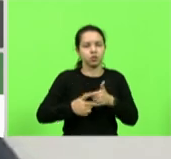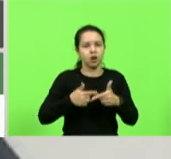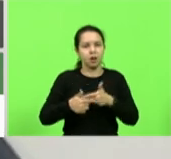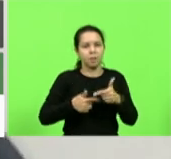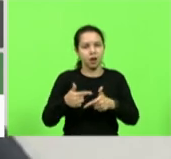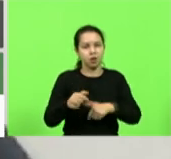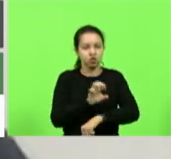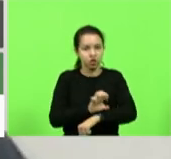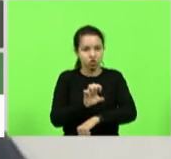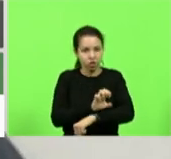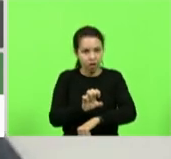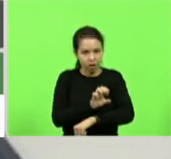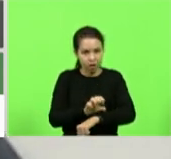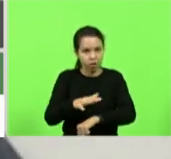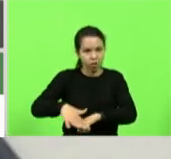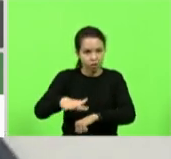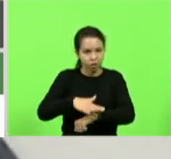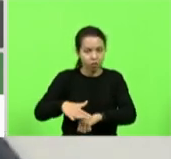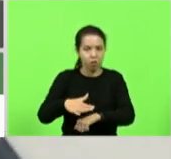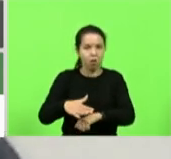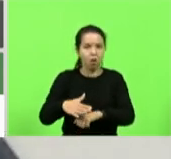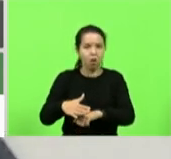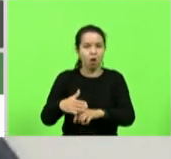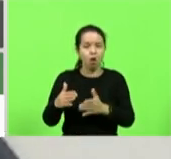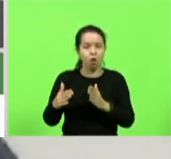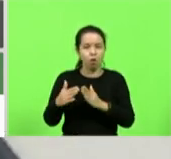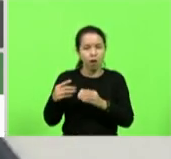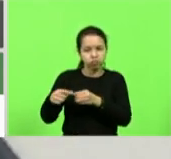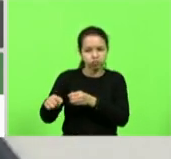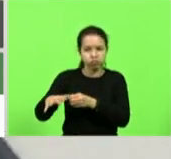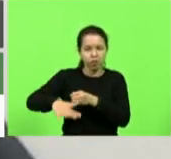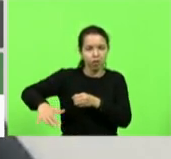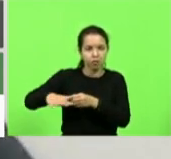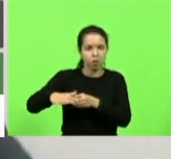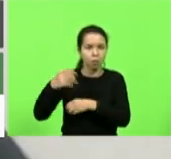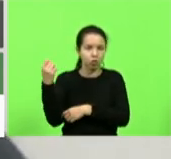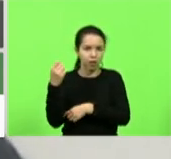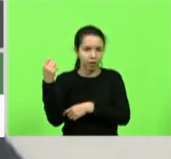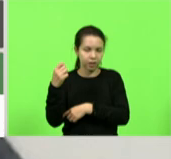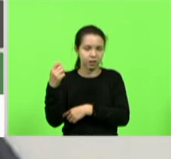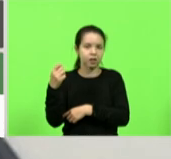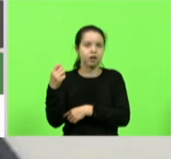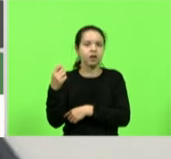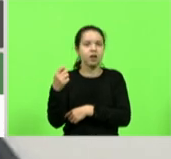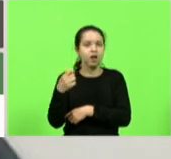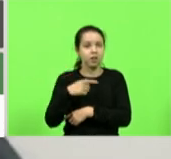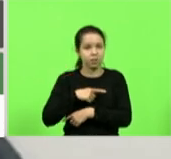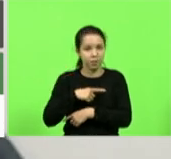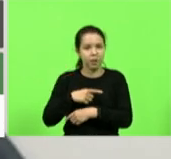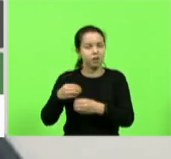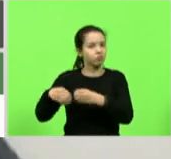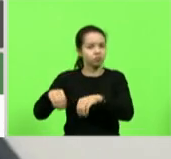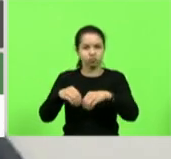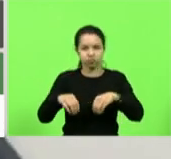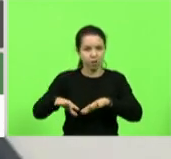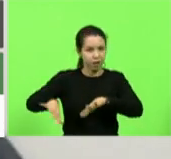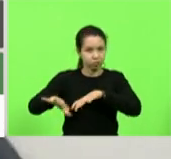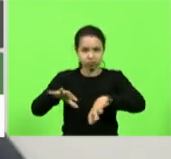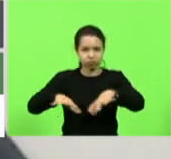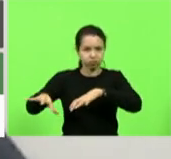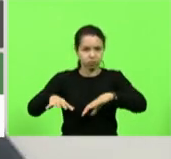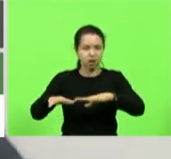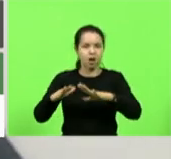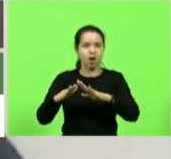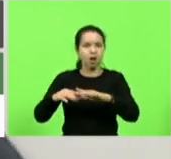escolar na periferia de Porto Alegre, justamente desconstruindo as salas especiais, né? E vendo que era possível educar